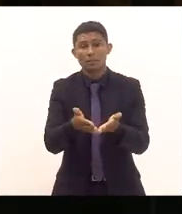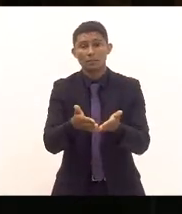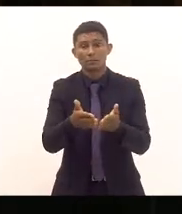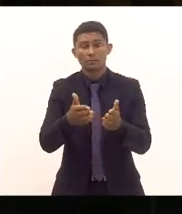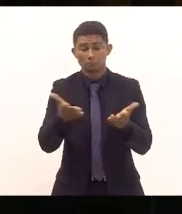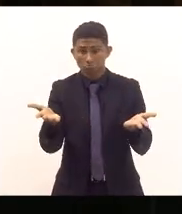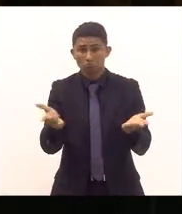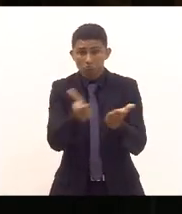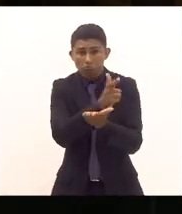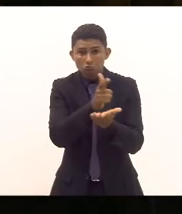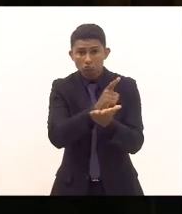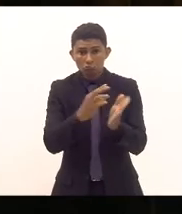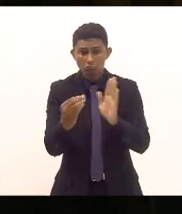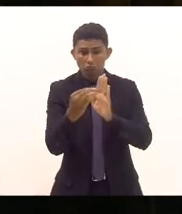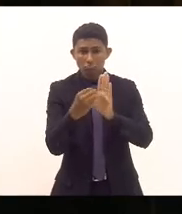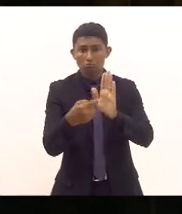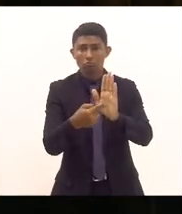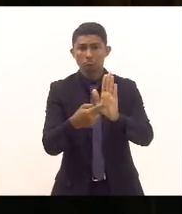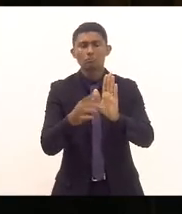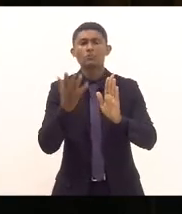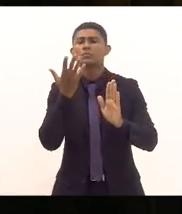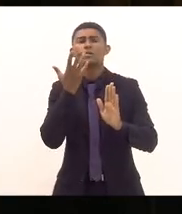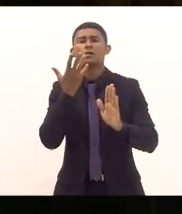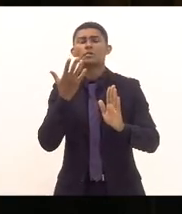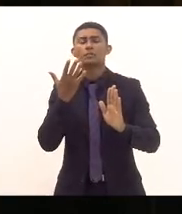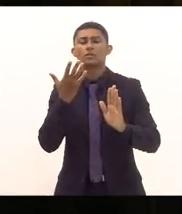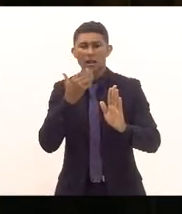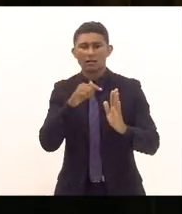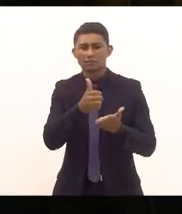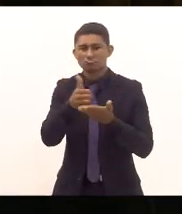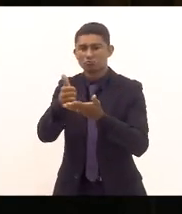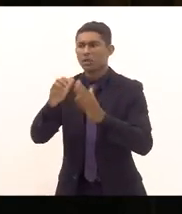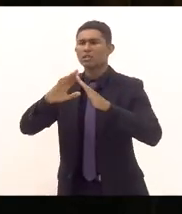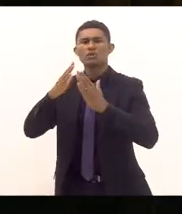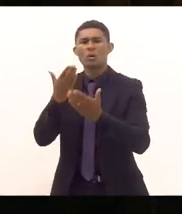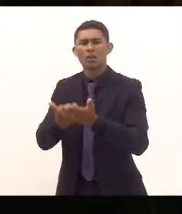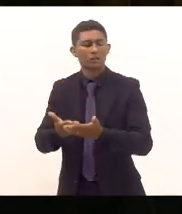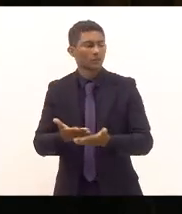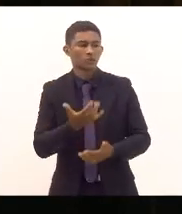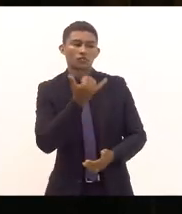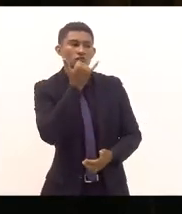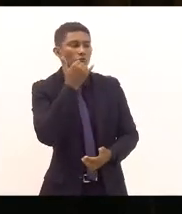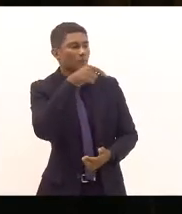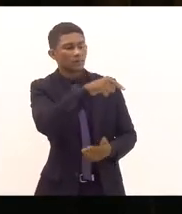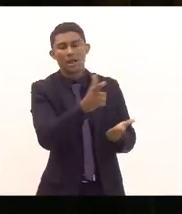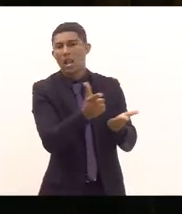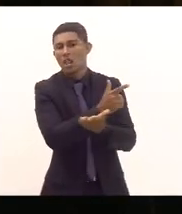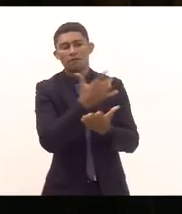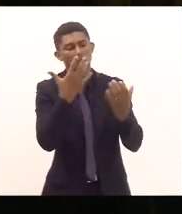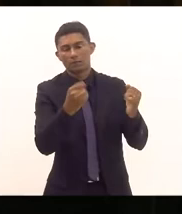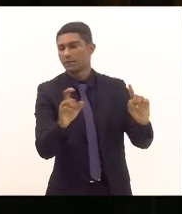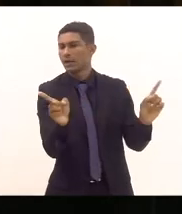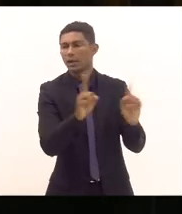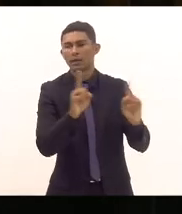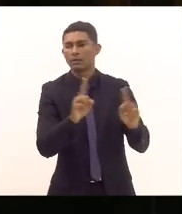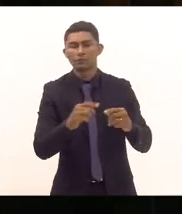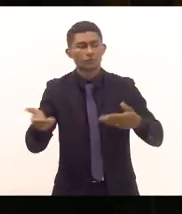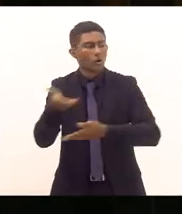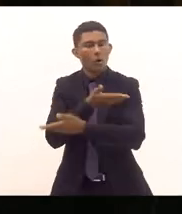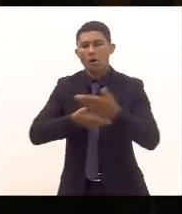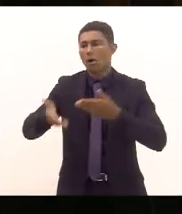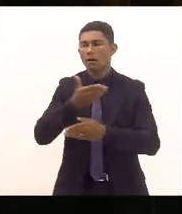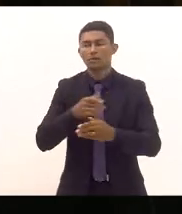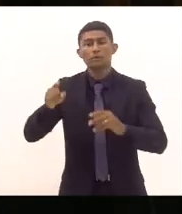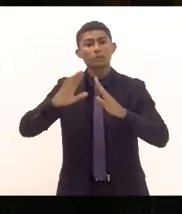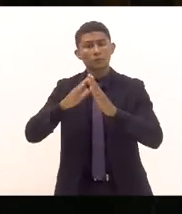e a escola devolver o livro dizendo que não aceitaria aquele livro de serviço exatamente para troca entre os